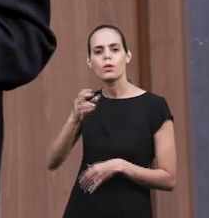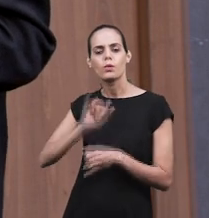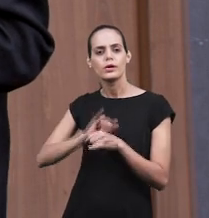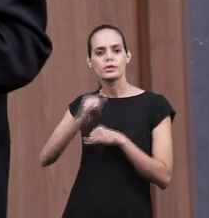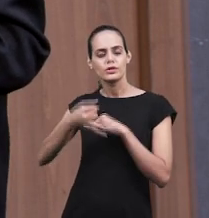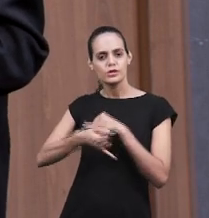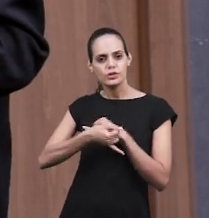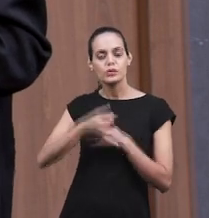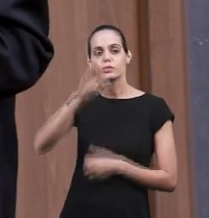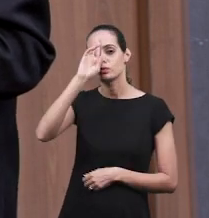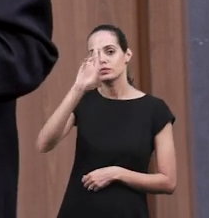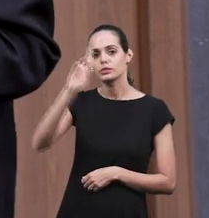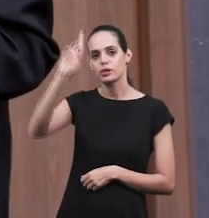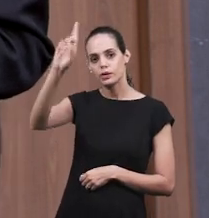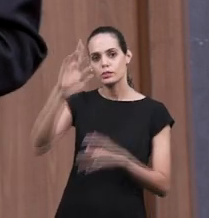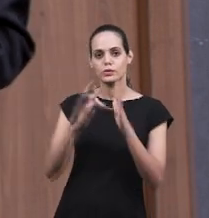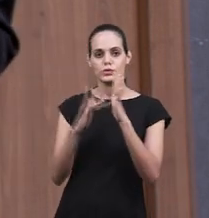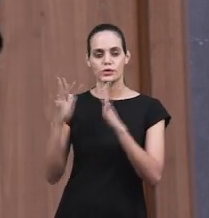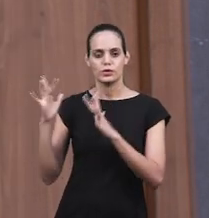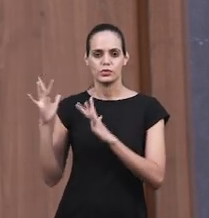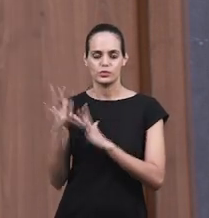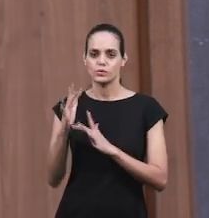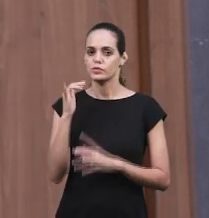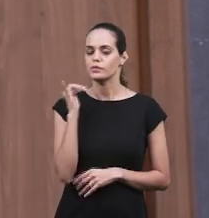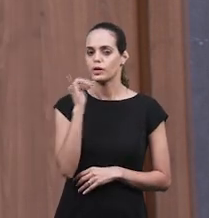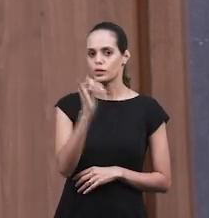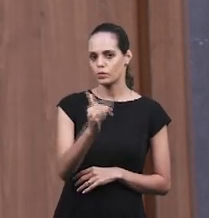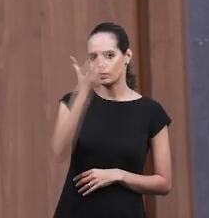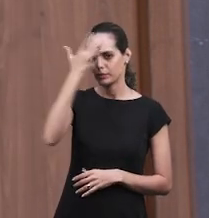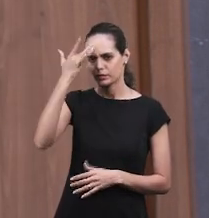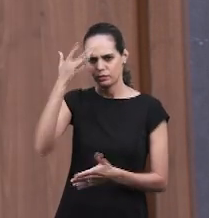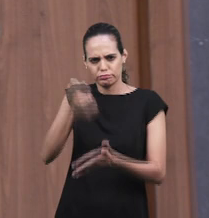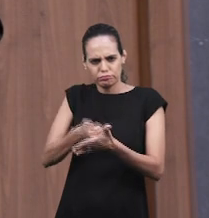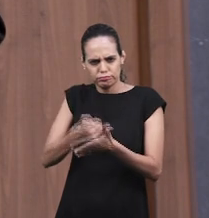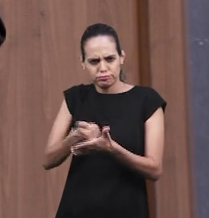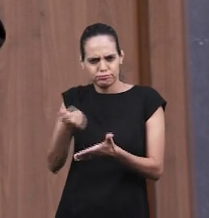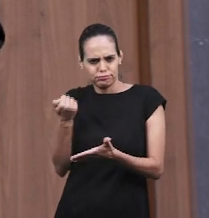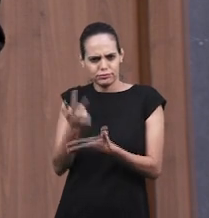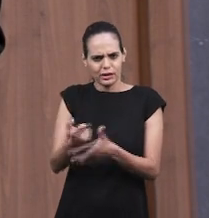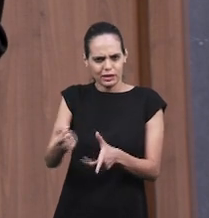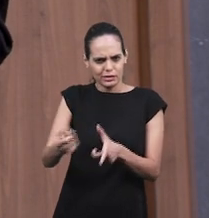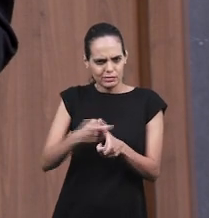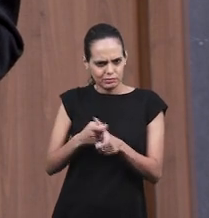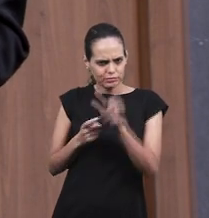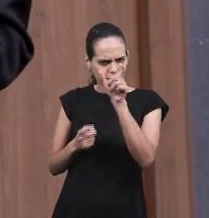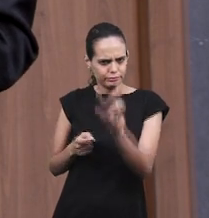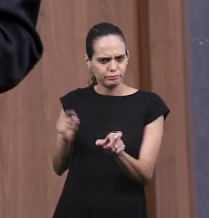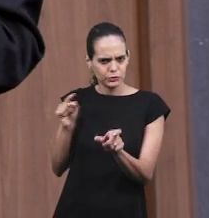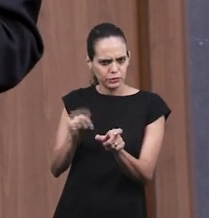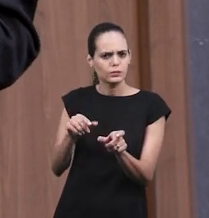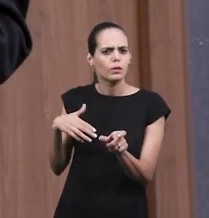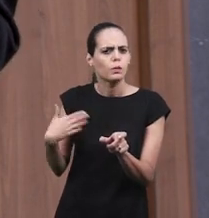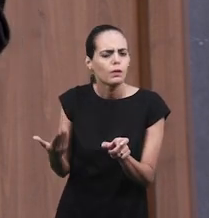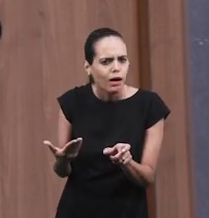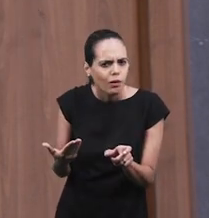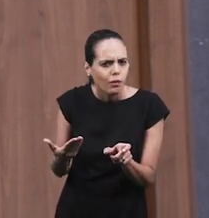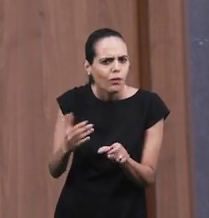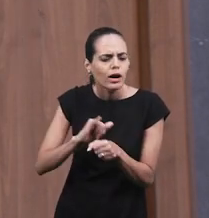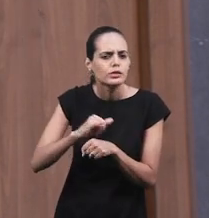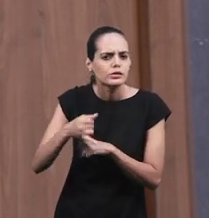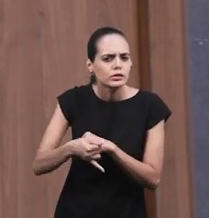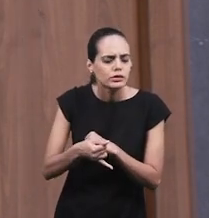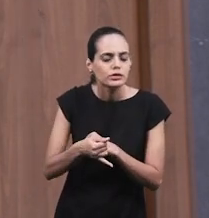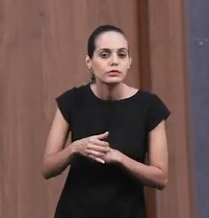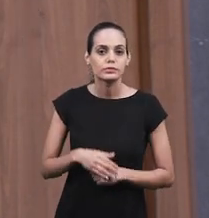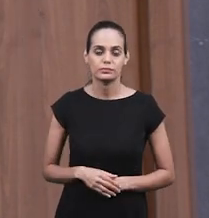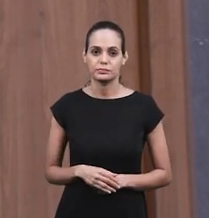ou adjetivo o Senhor Jesus classificou aquele credor, ou seja, o credor incompassível? Essa resposta